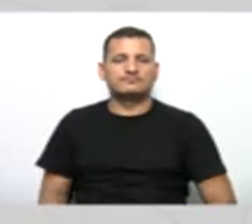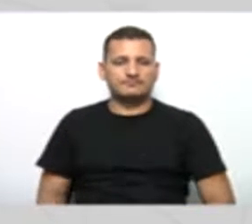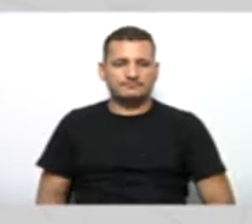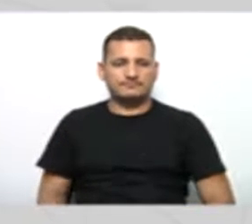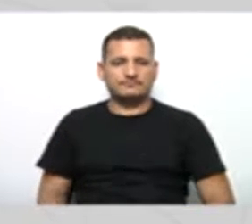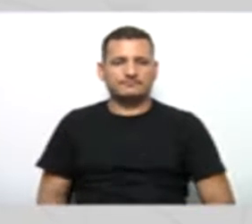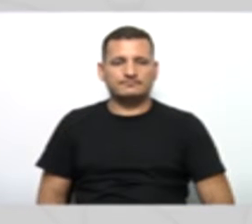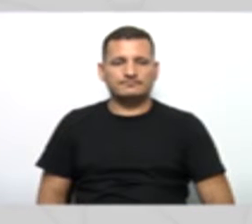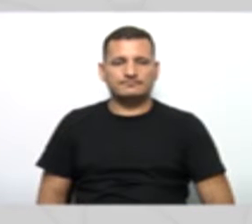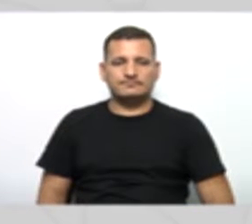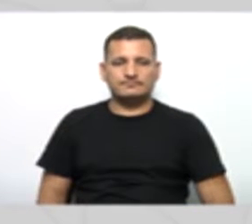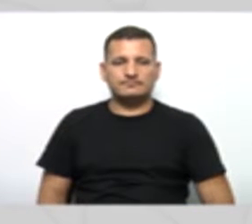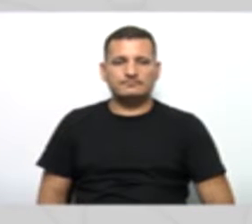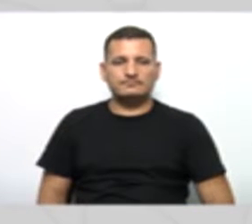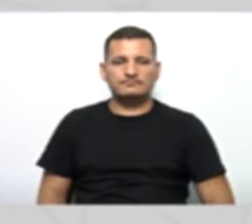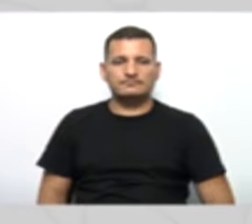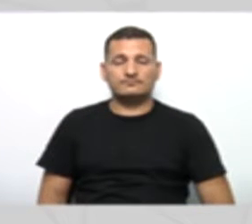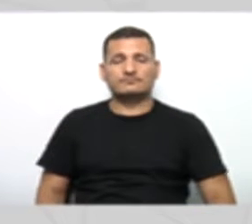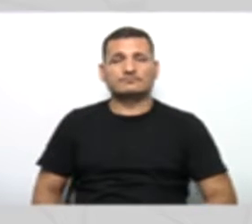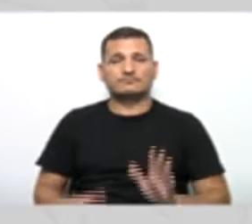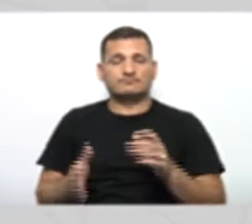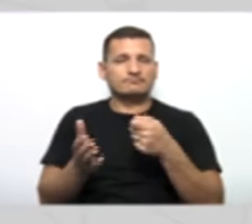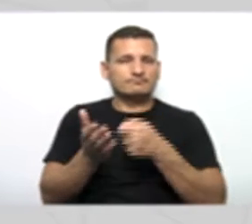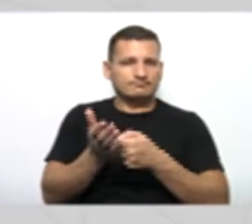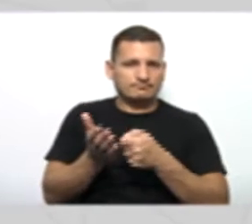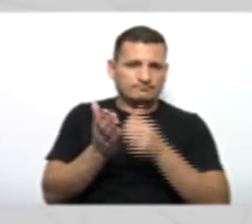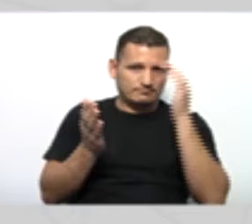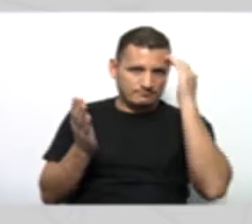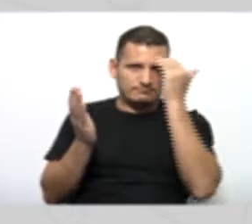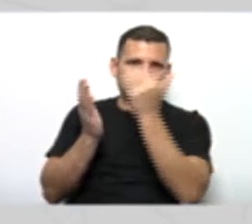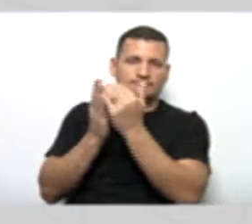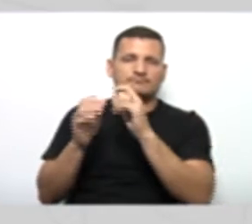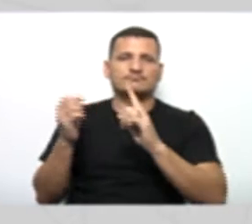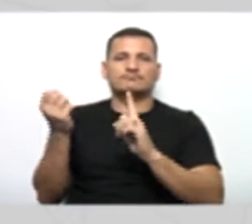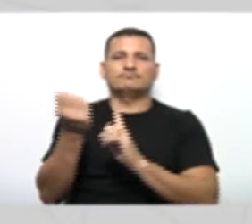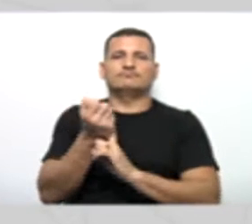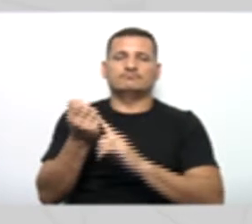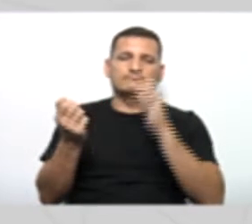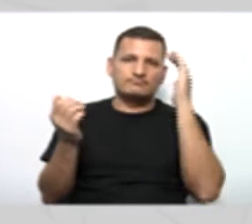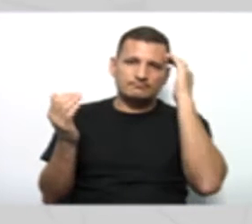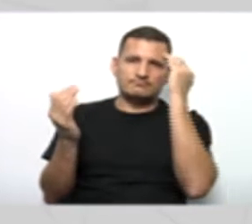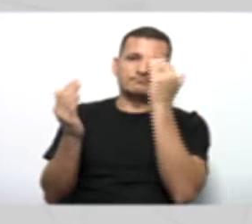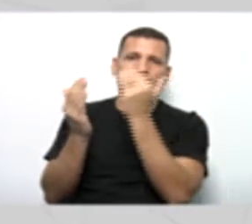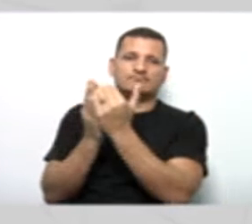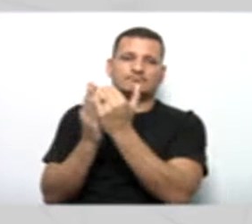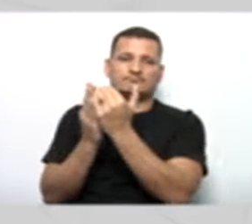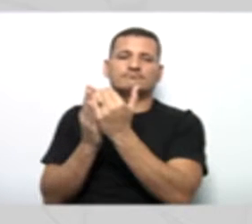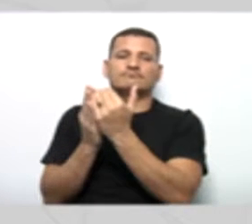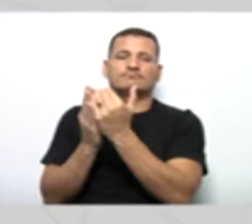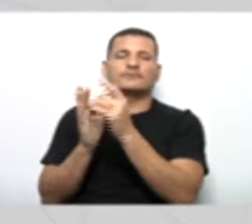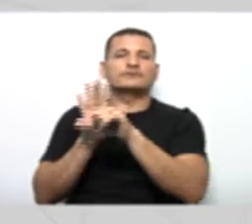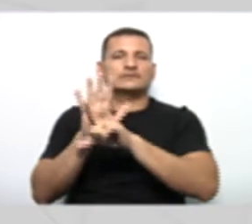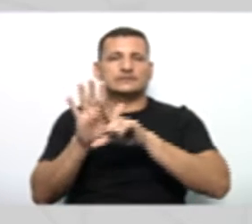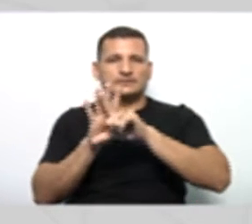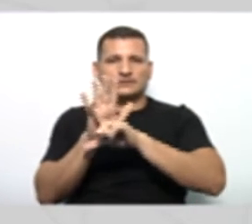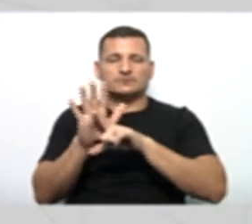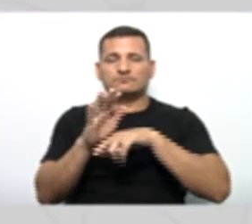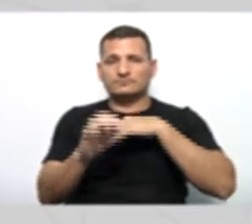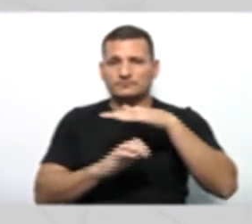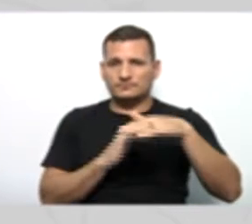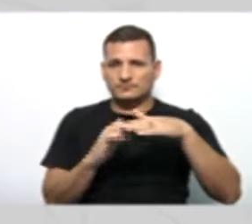E para atender às exigências da sociedade e dos órgãos de fiscalização, as empresas têm